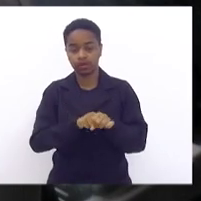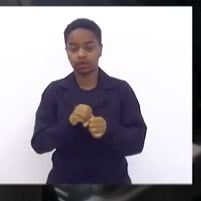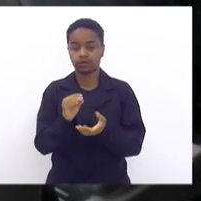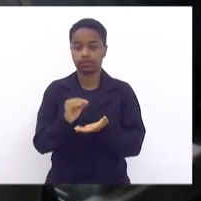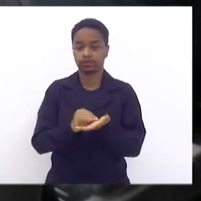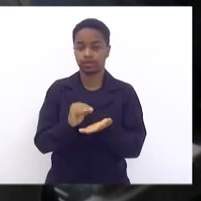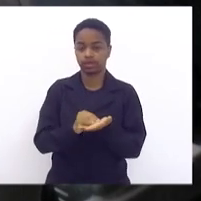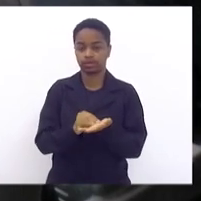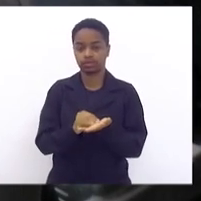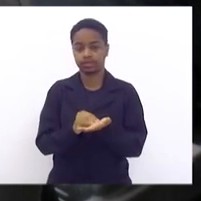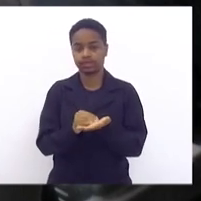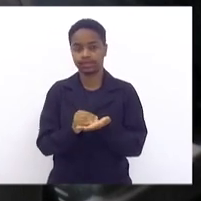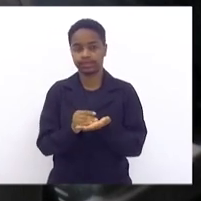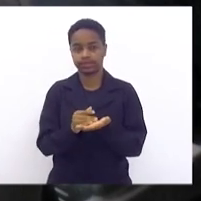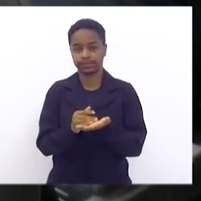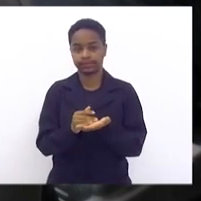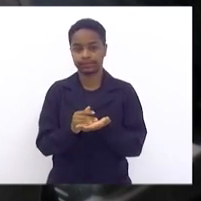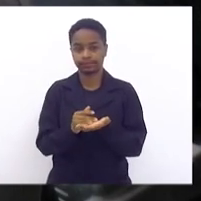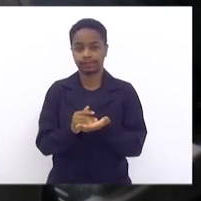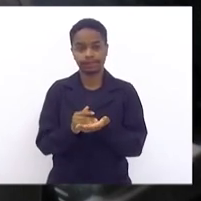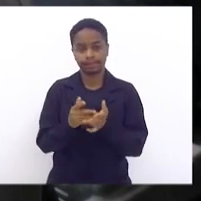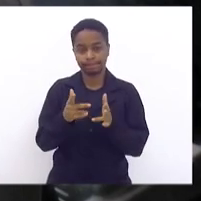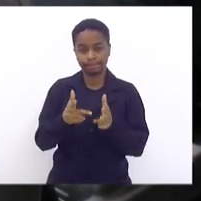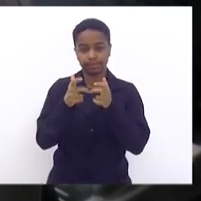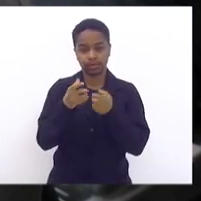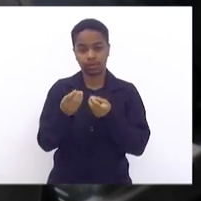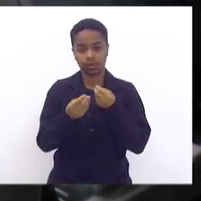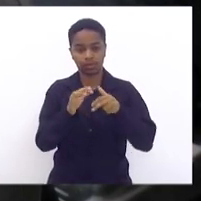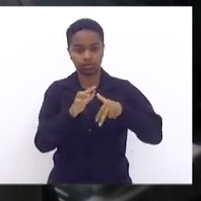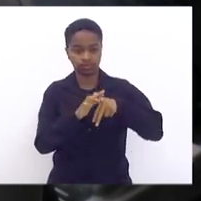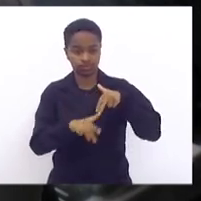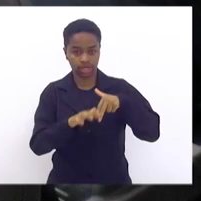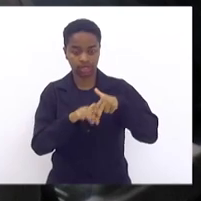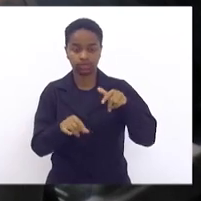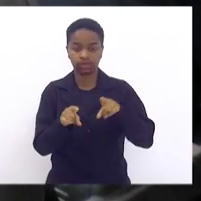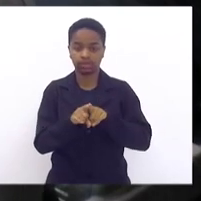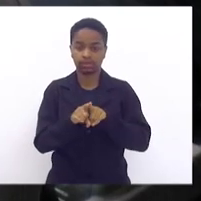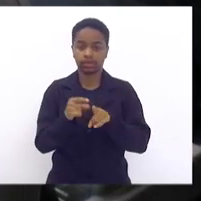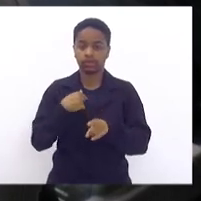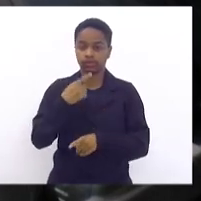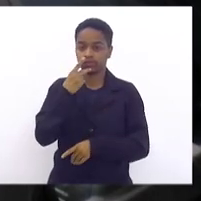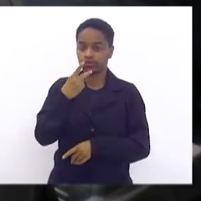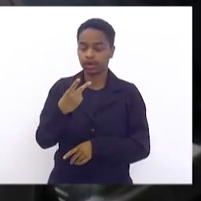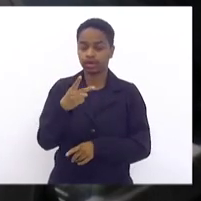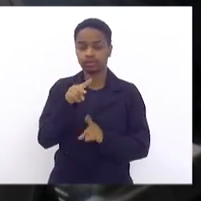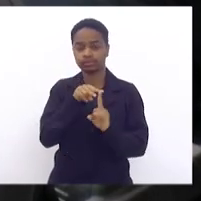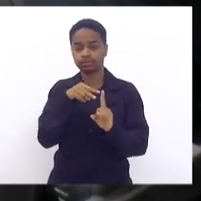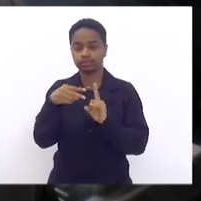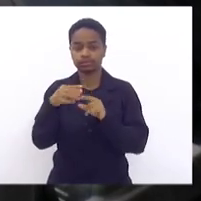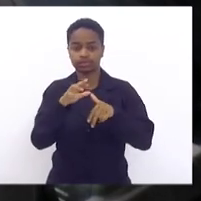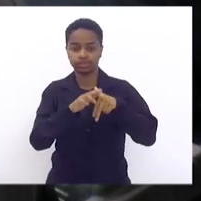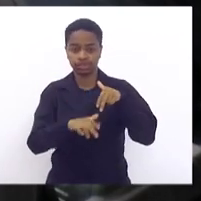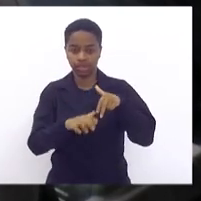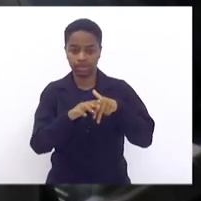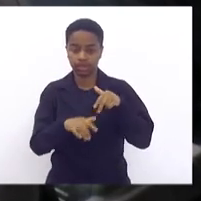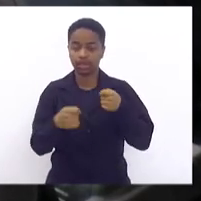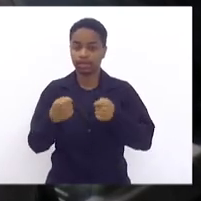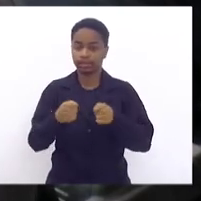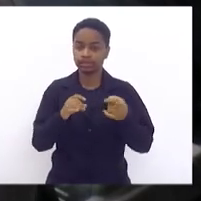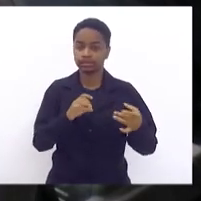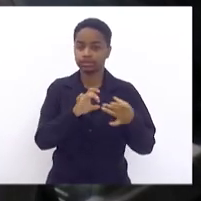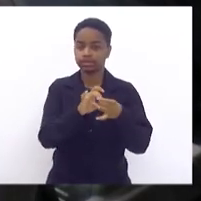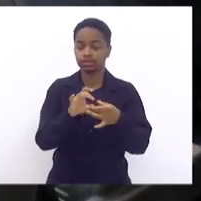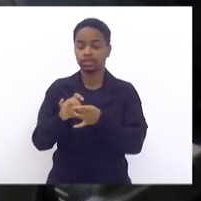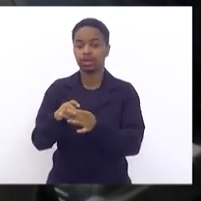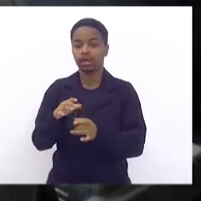falta das lentes de gênero, né? Eu sempre falo dessa a perspectiva de gênero, ela tem que permear todo o